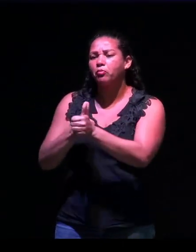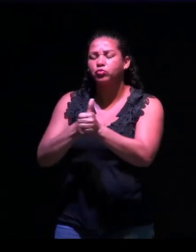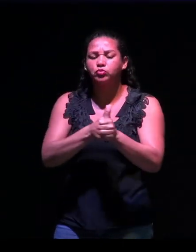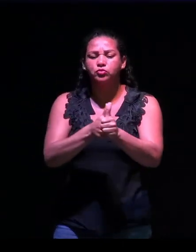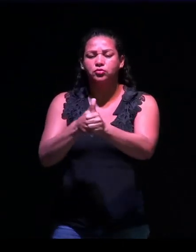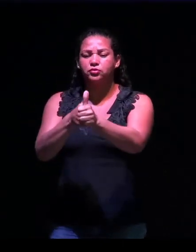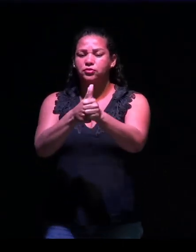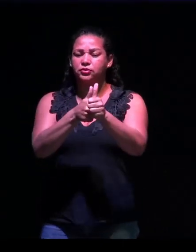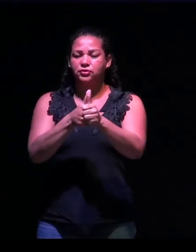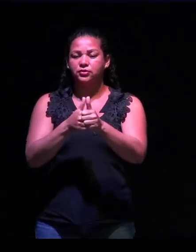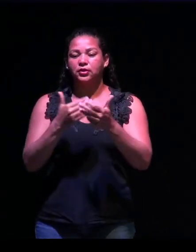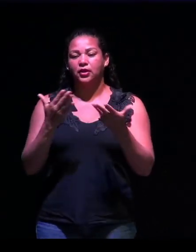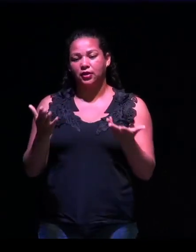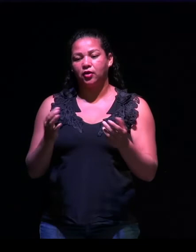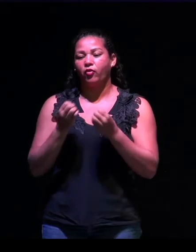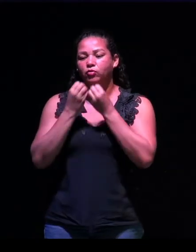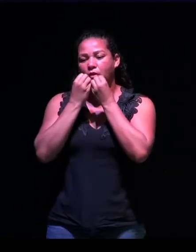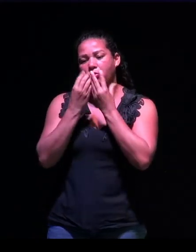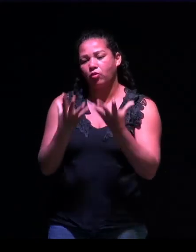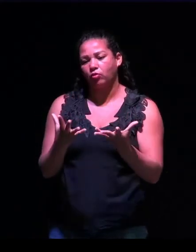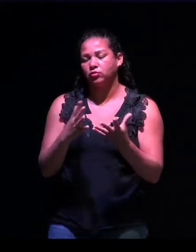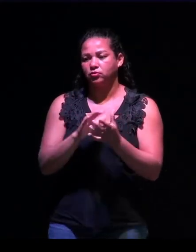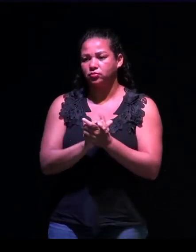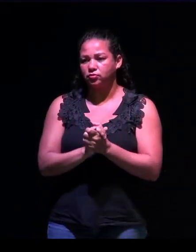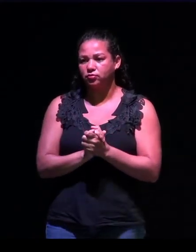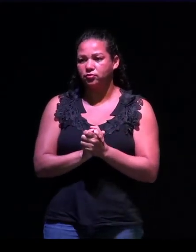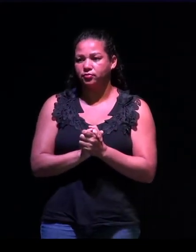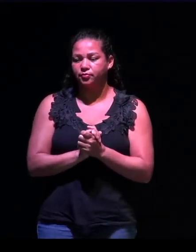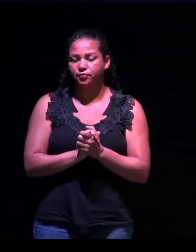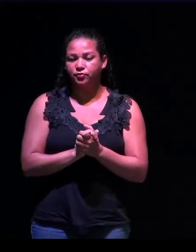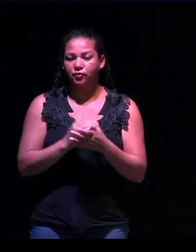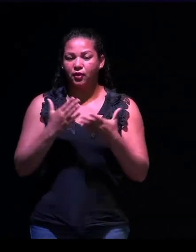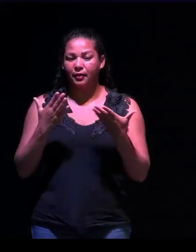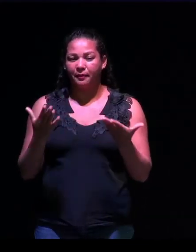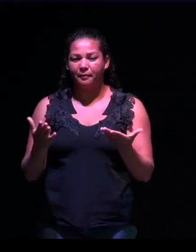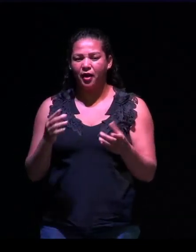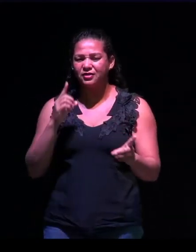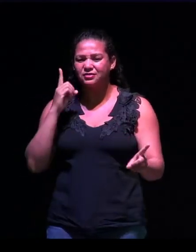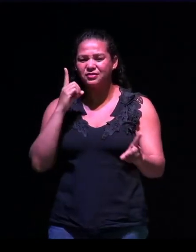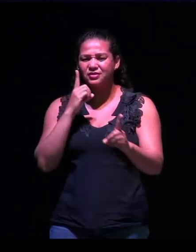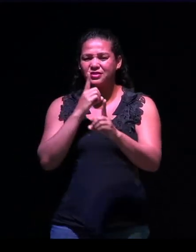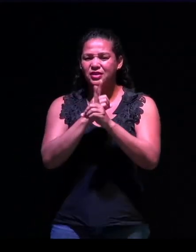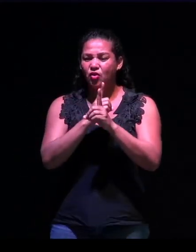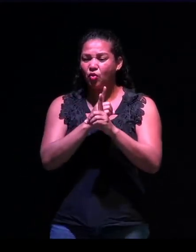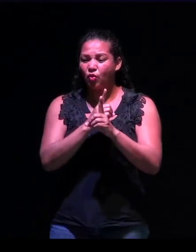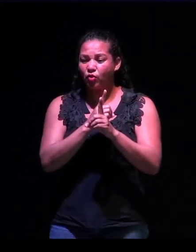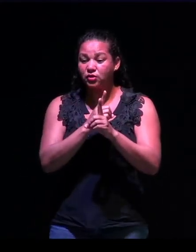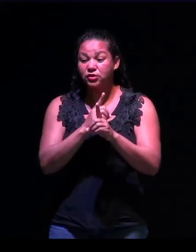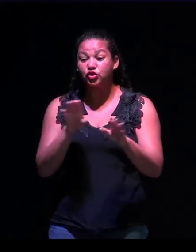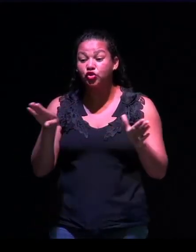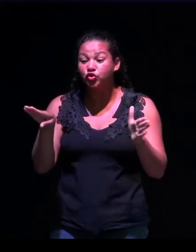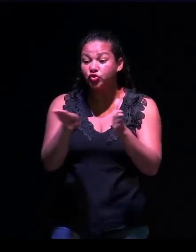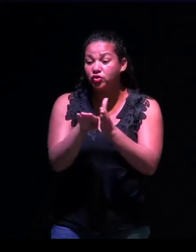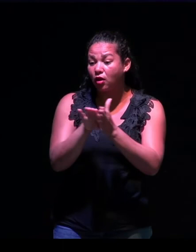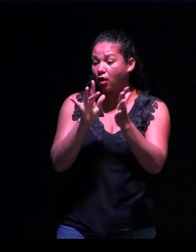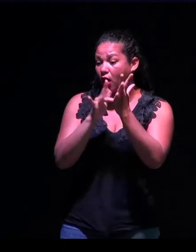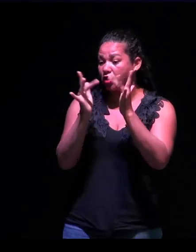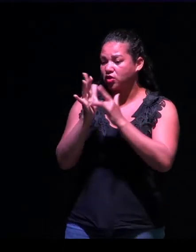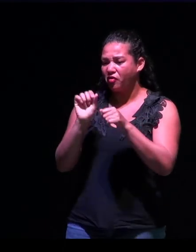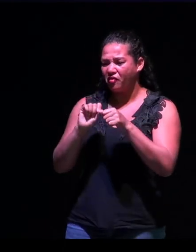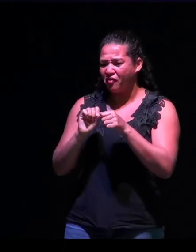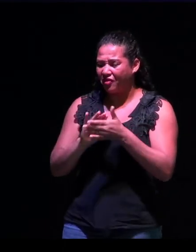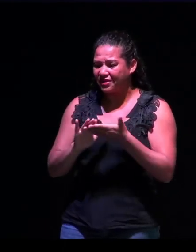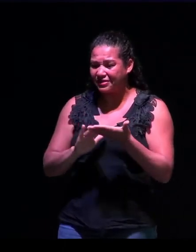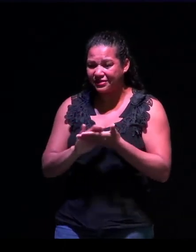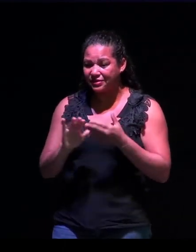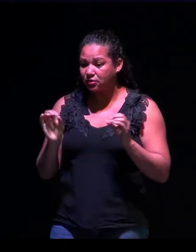discípulos, nós vamos estar em bons lençóis. Mas se nós formos encontrados não fazendo isso, então a pergunta é: você está fazendo alguma coisa